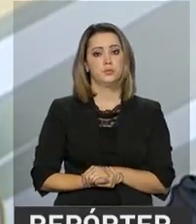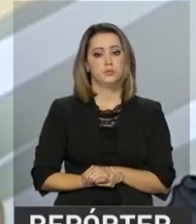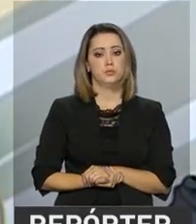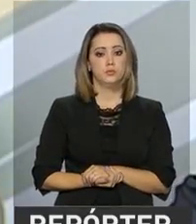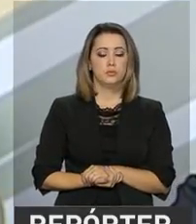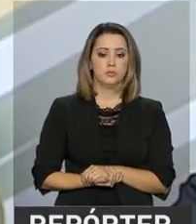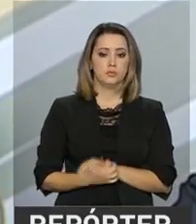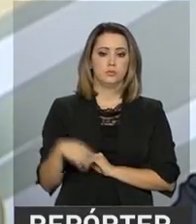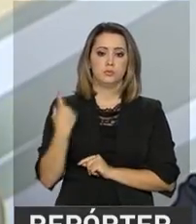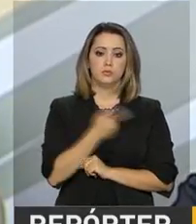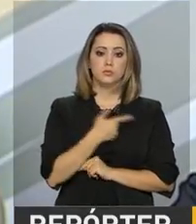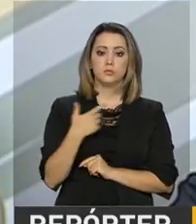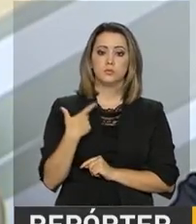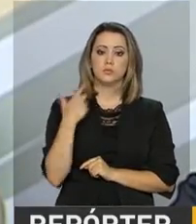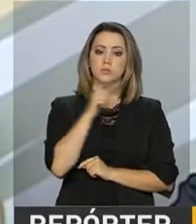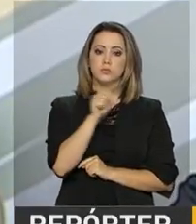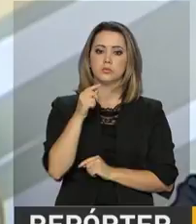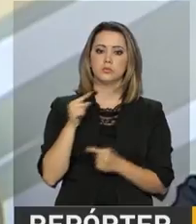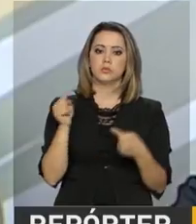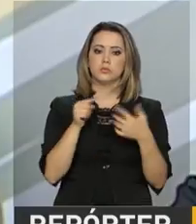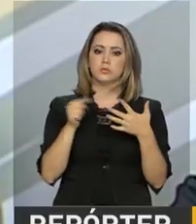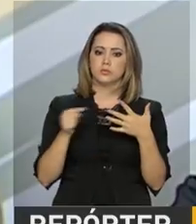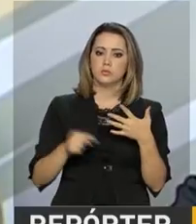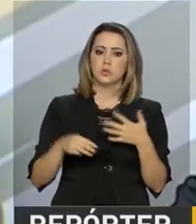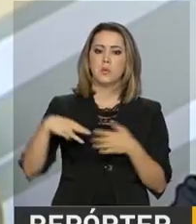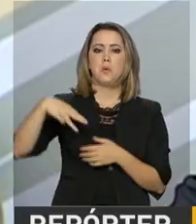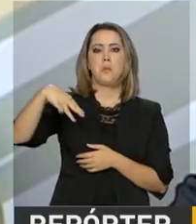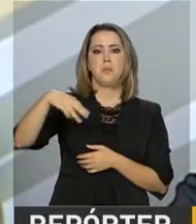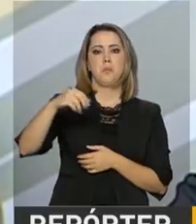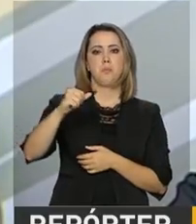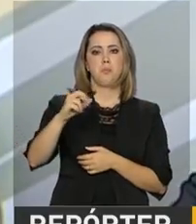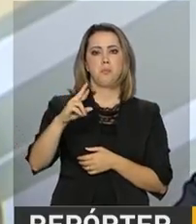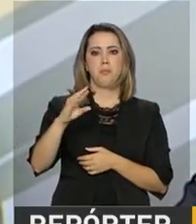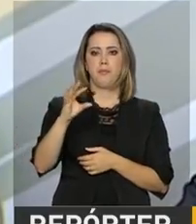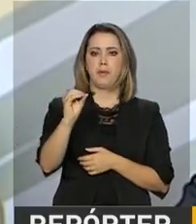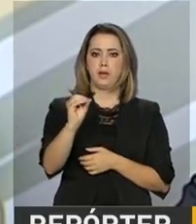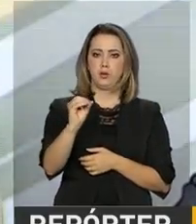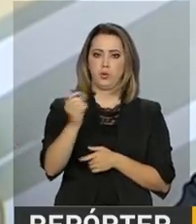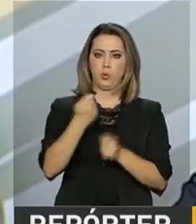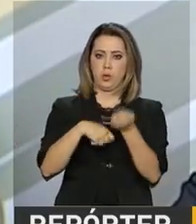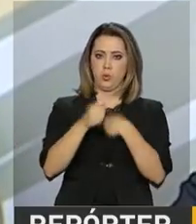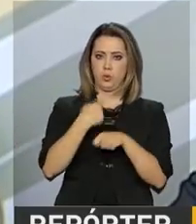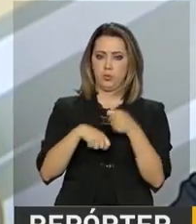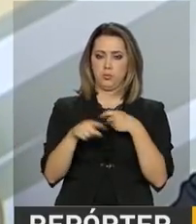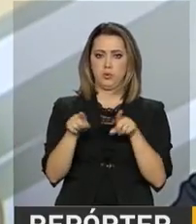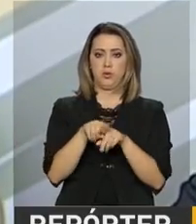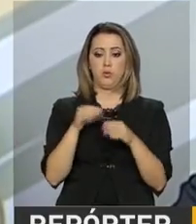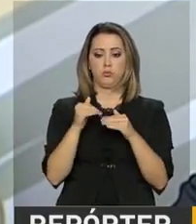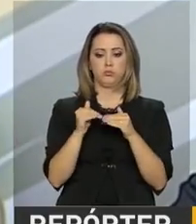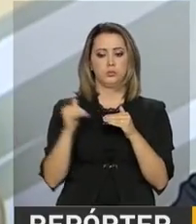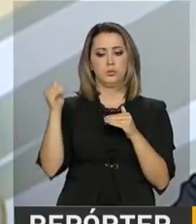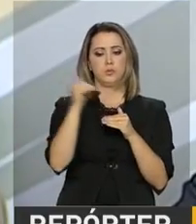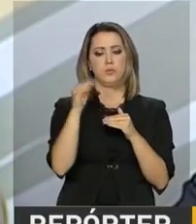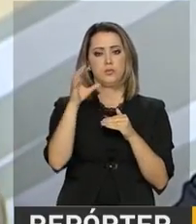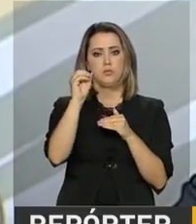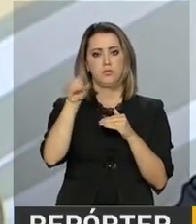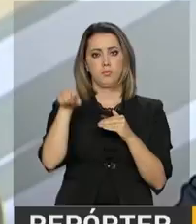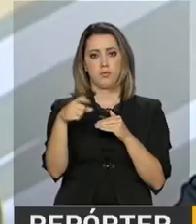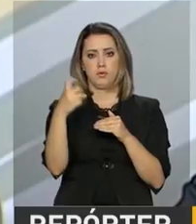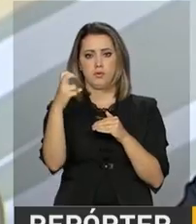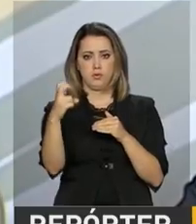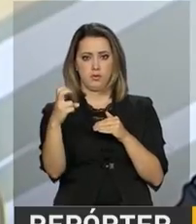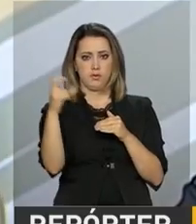Nós adotamos como os parâmetros macroeconômicos um crescimento real para 2017 de